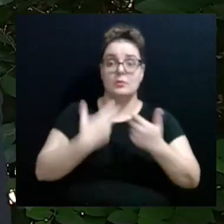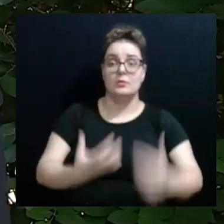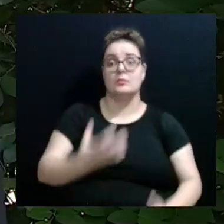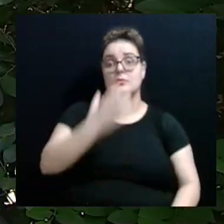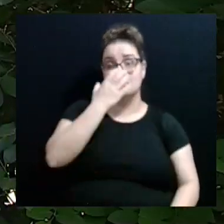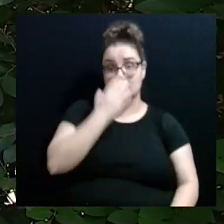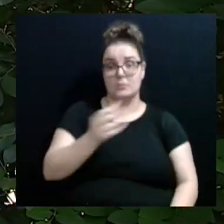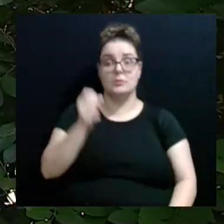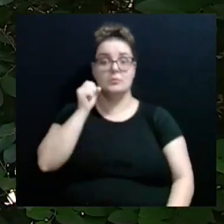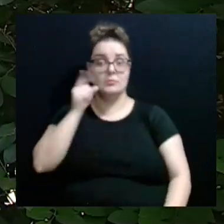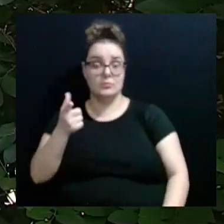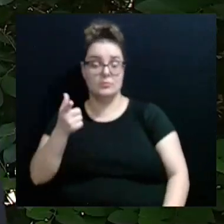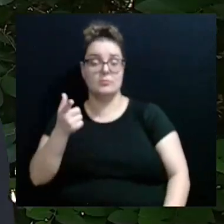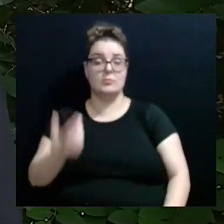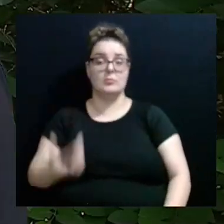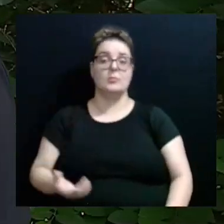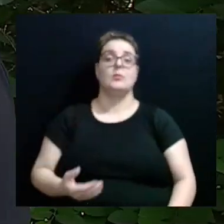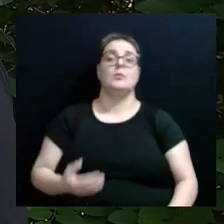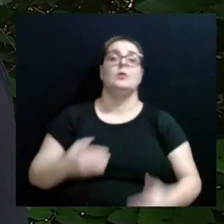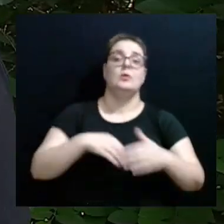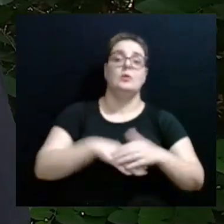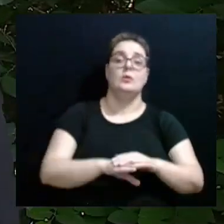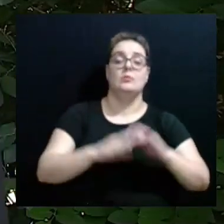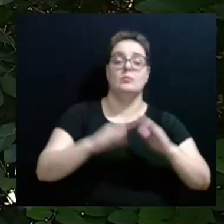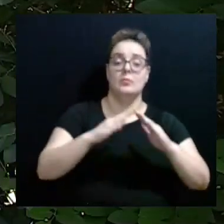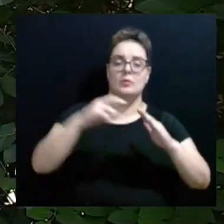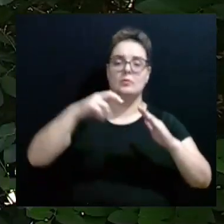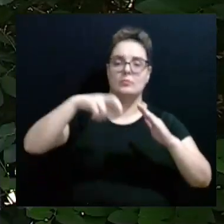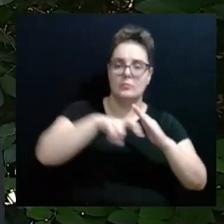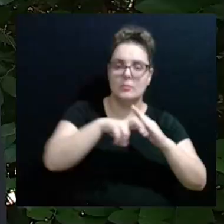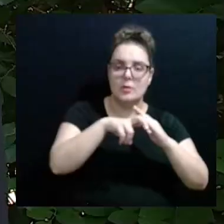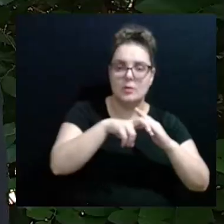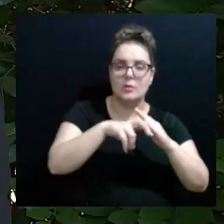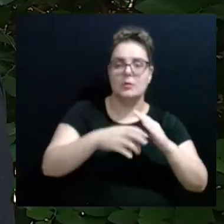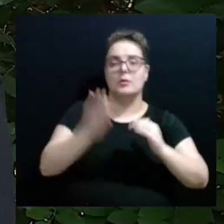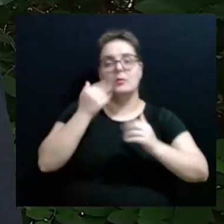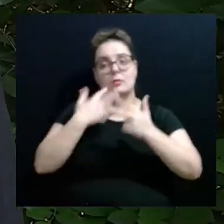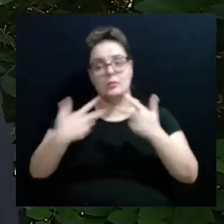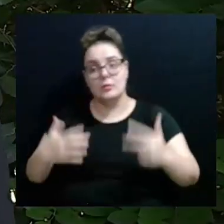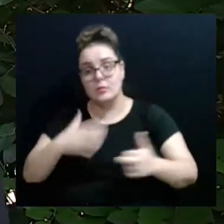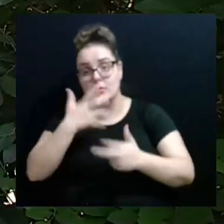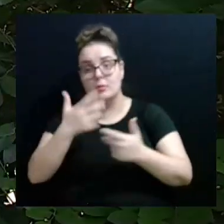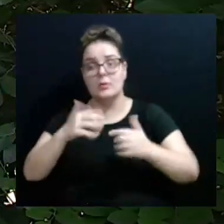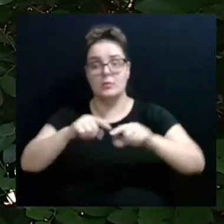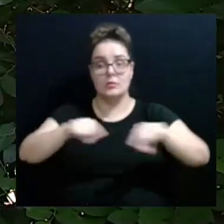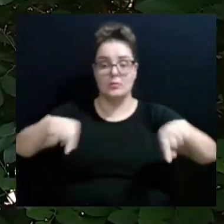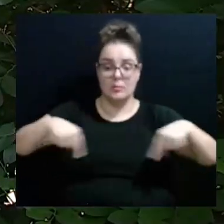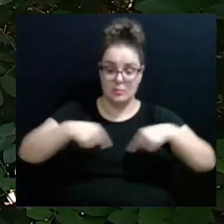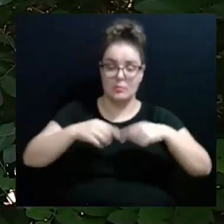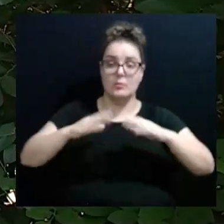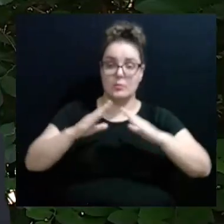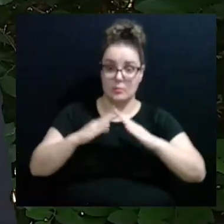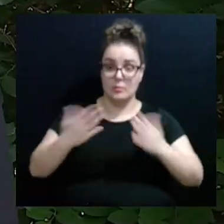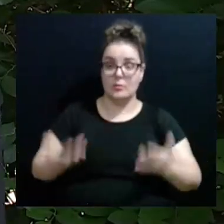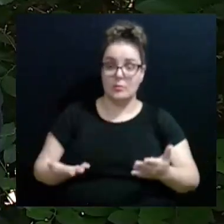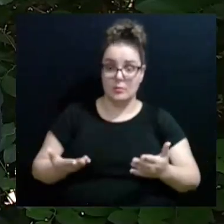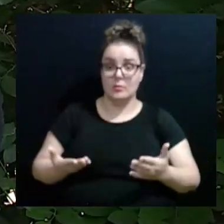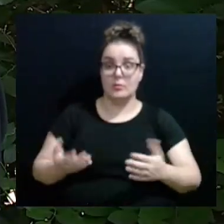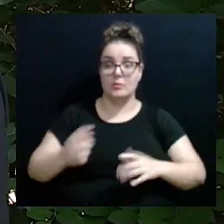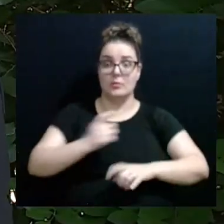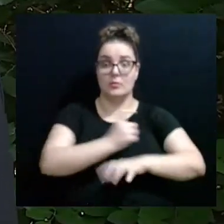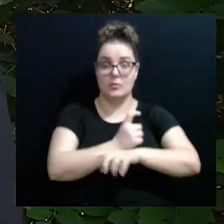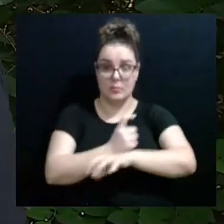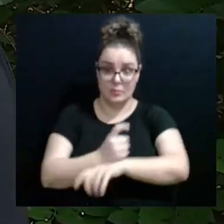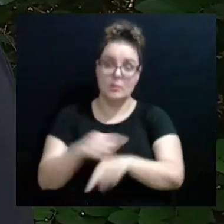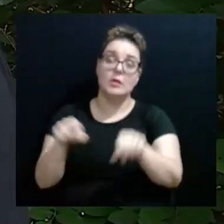se abrigando em forro de casa, se alimentando de frutas nos quintais das pessoas, se alimentando de escorpiões também, que a gente pode